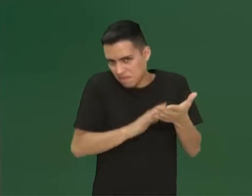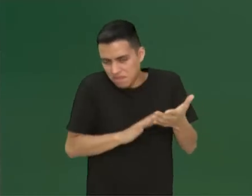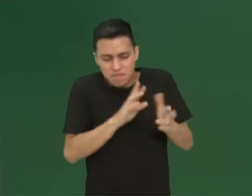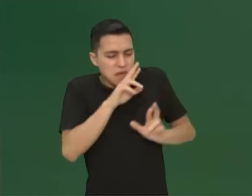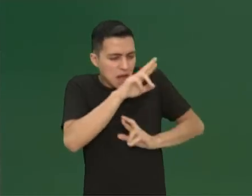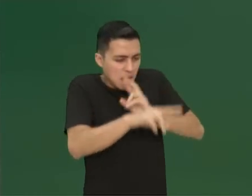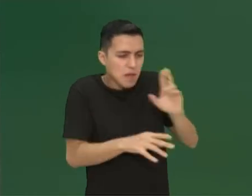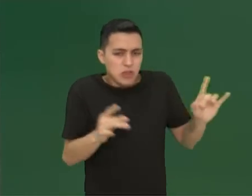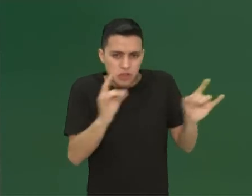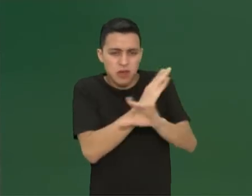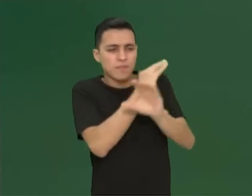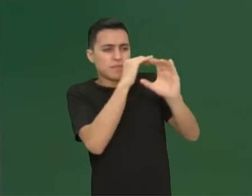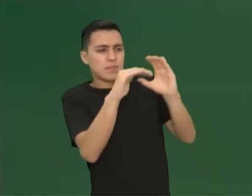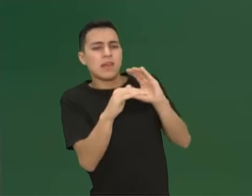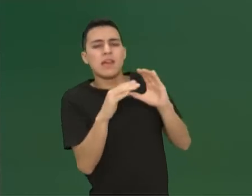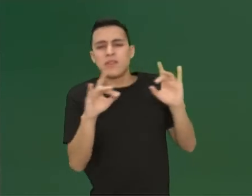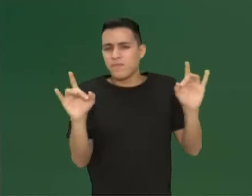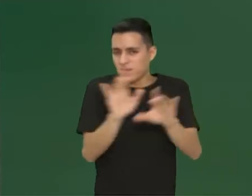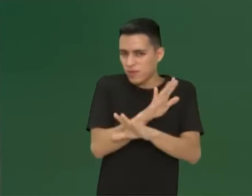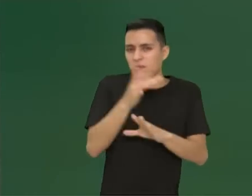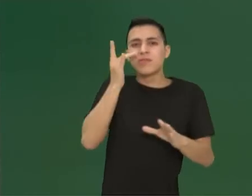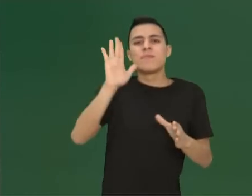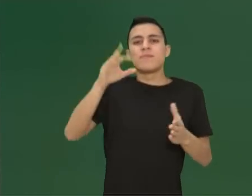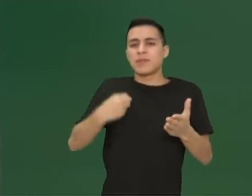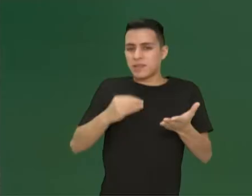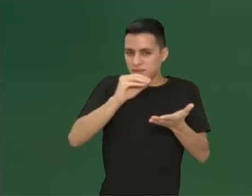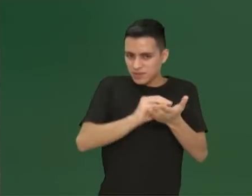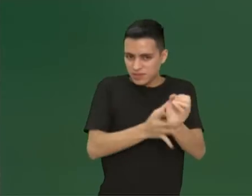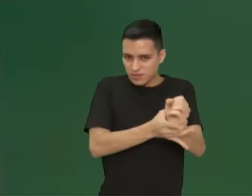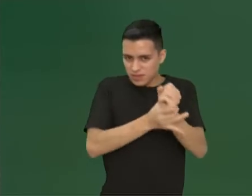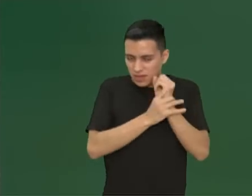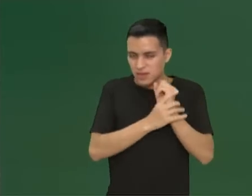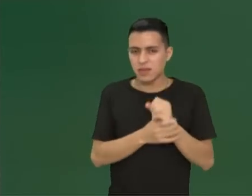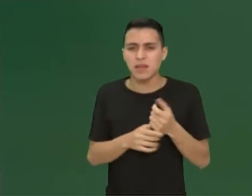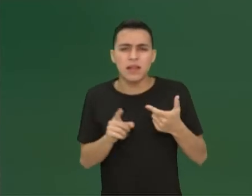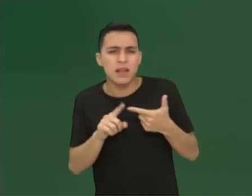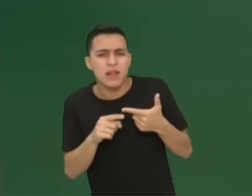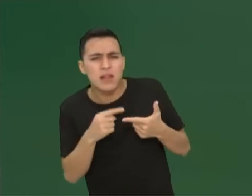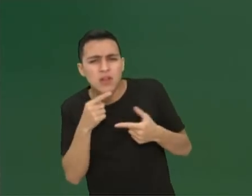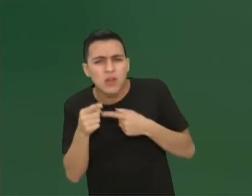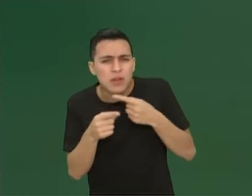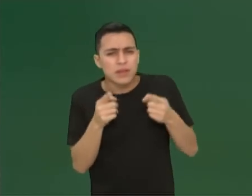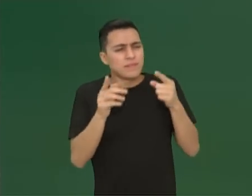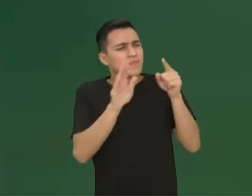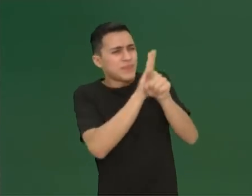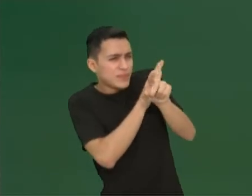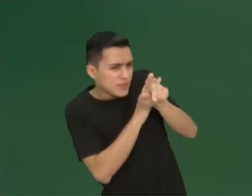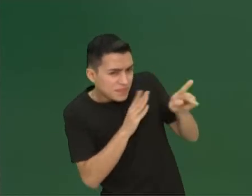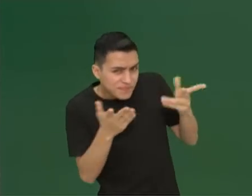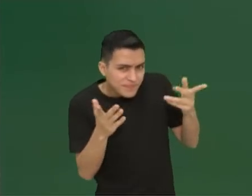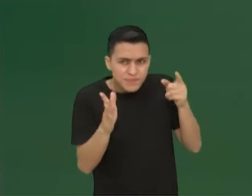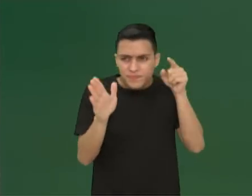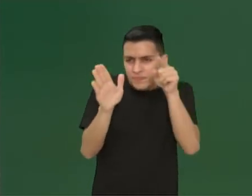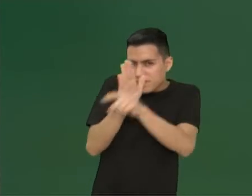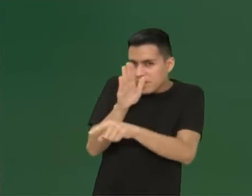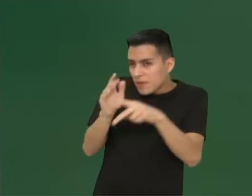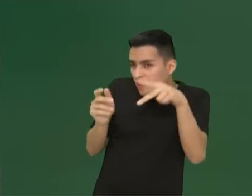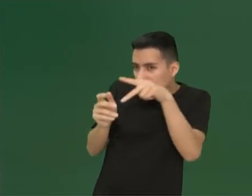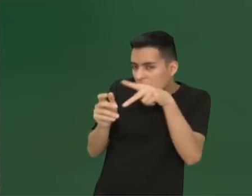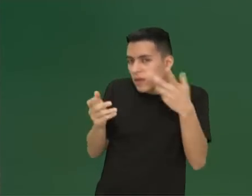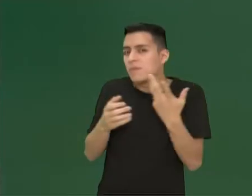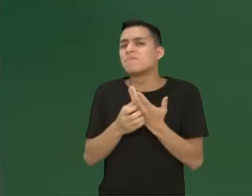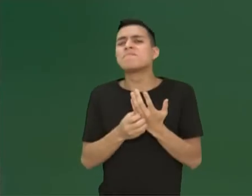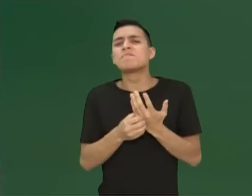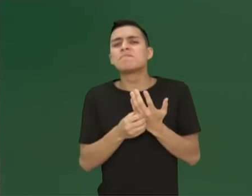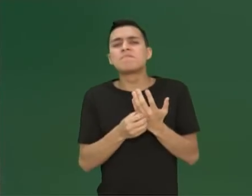e envie. A sua frequência está garantida. Fora isso, está com dúvida? Está perguntando para o professor? Está perguntando para a professora?